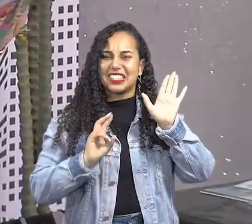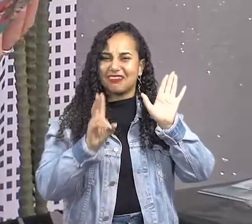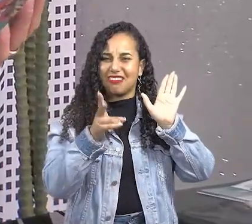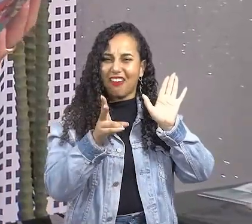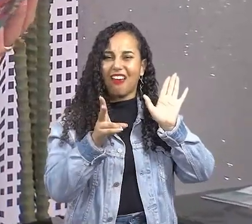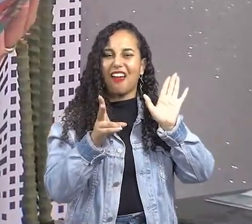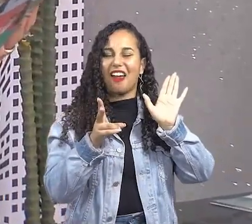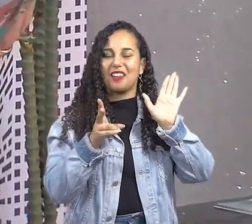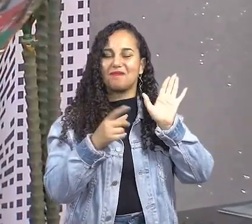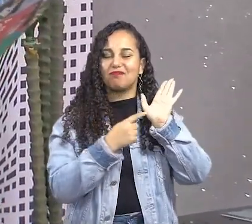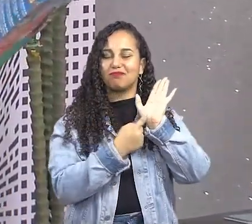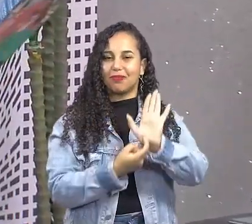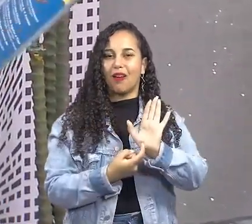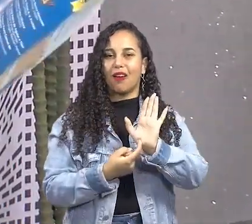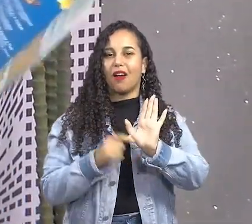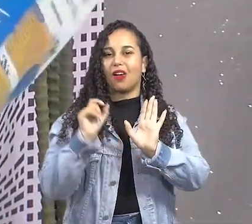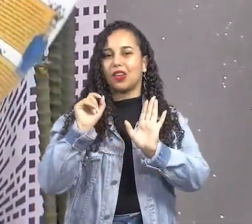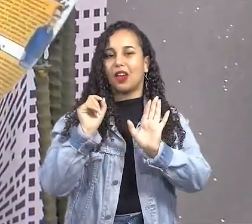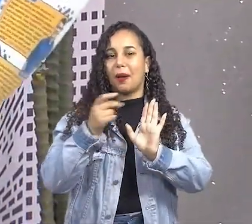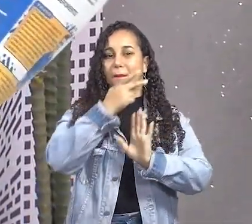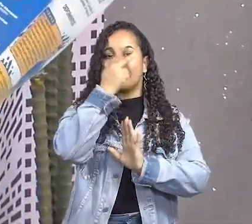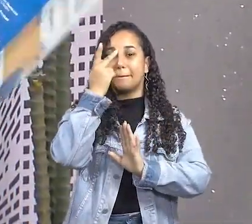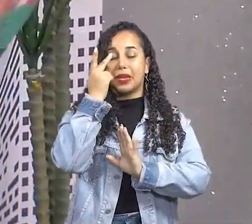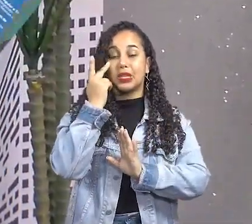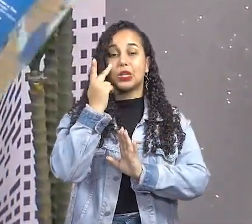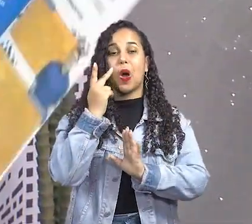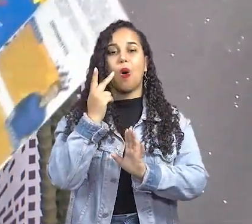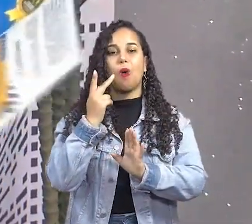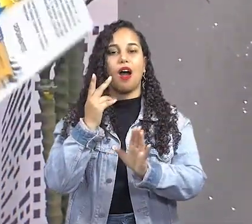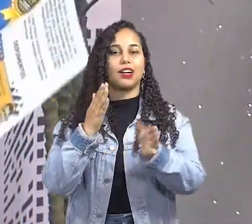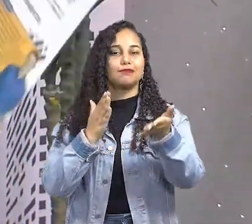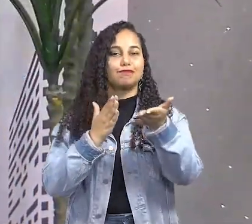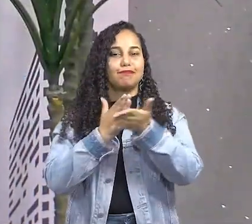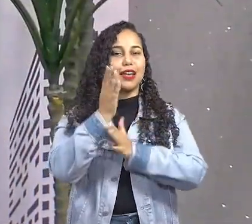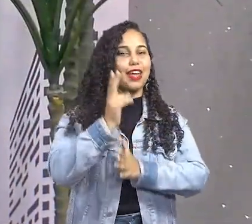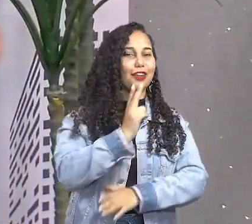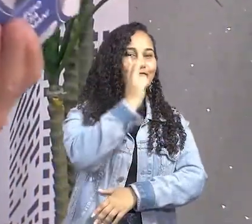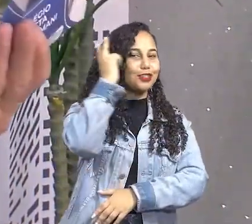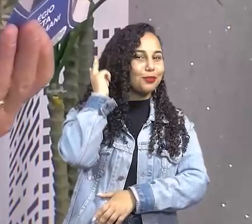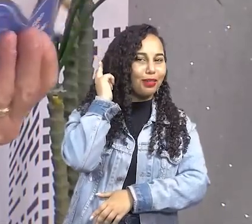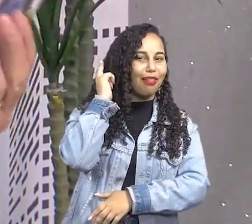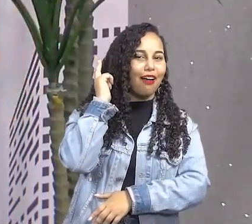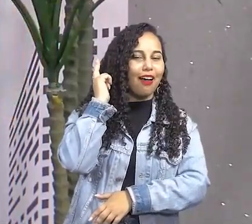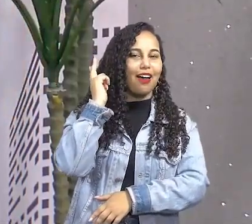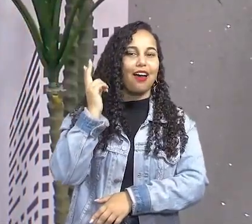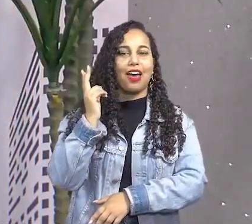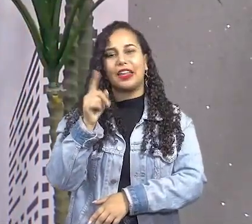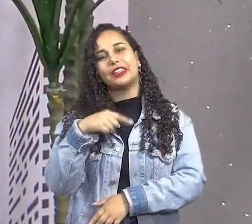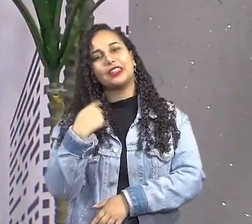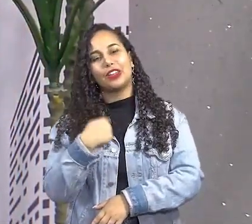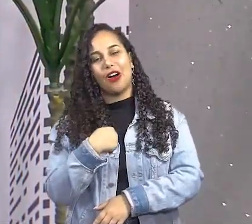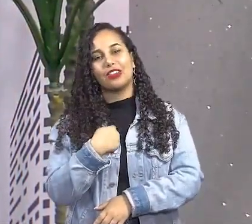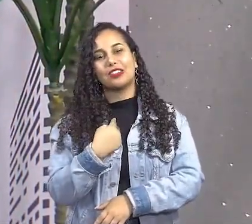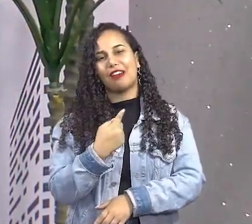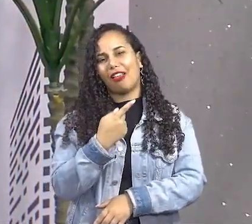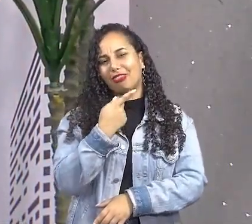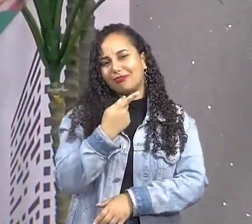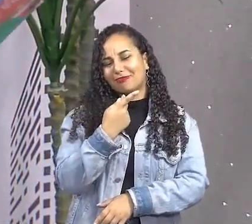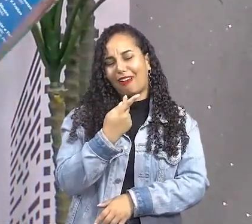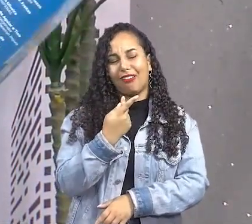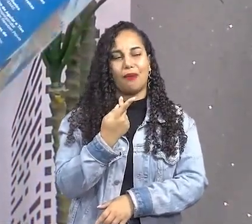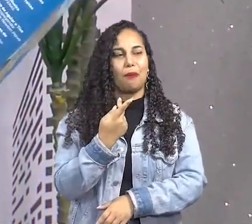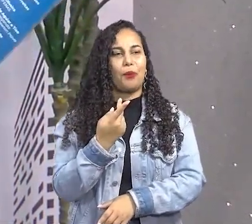semestre. Vejo quantas pessoas que passaram nas faculdades. Nós não damos ênfase a passar